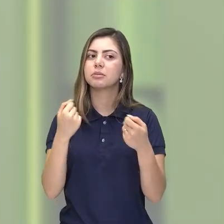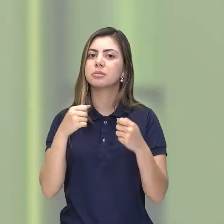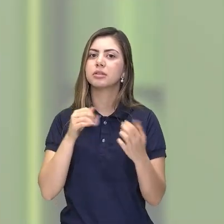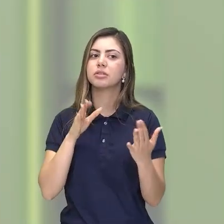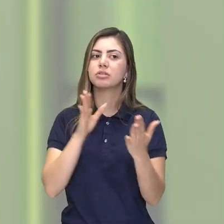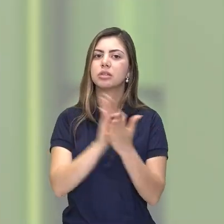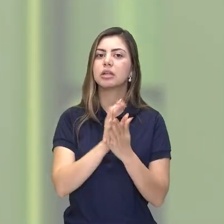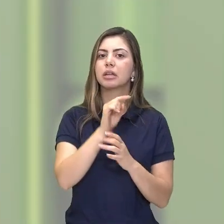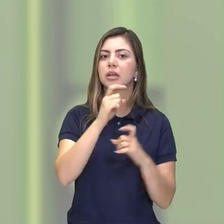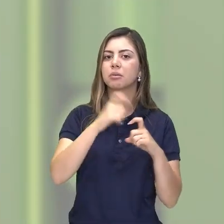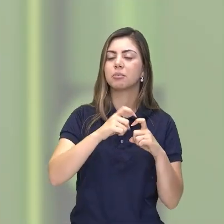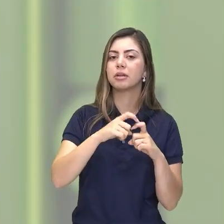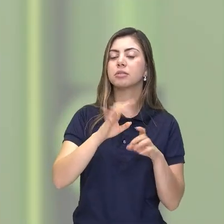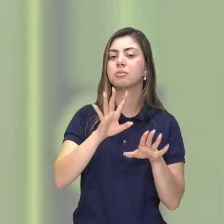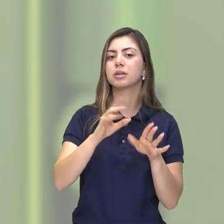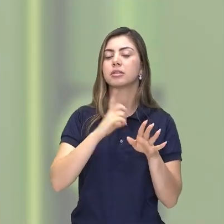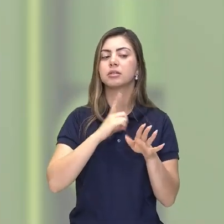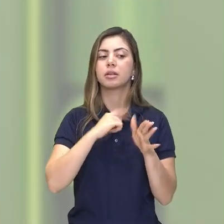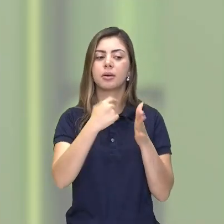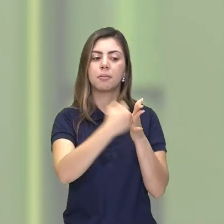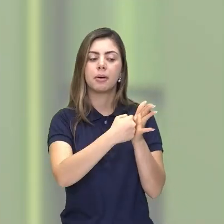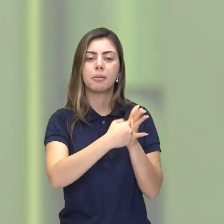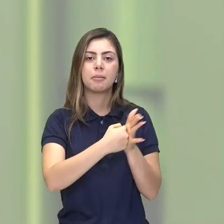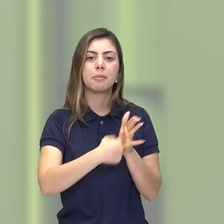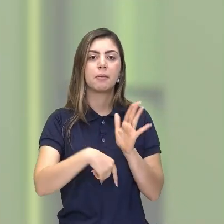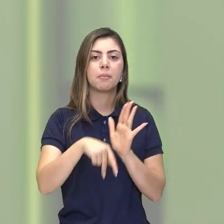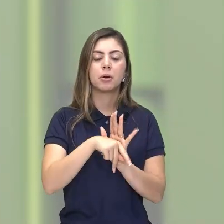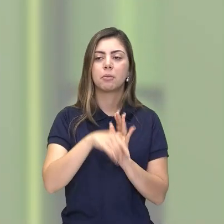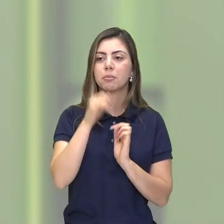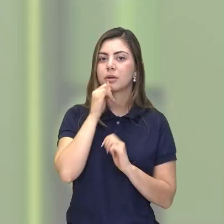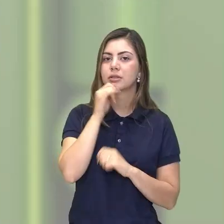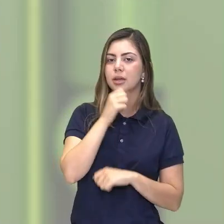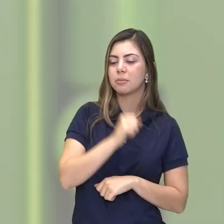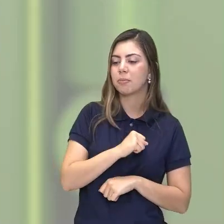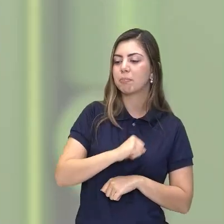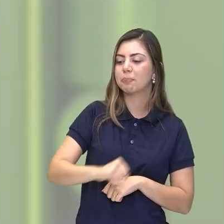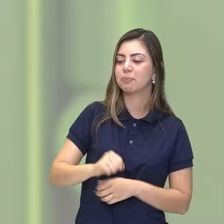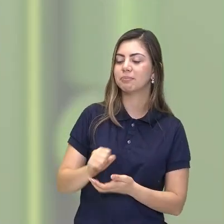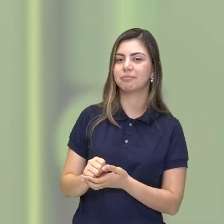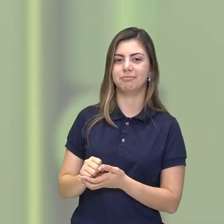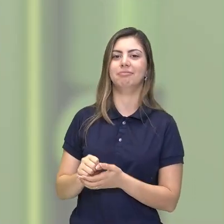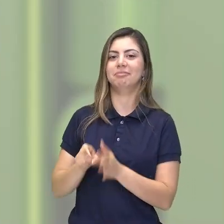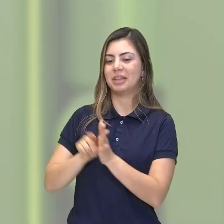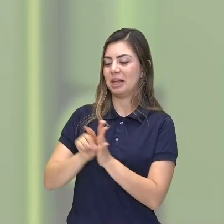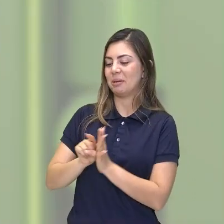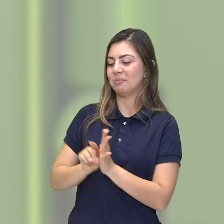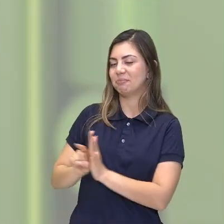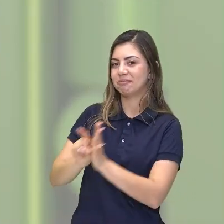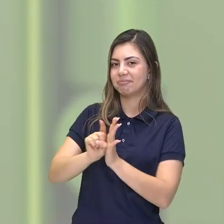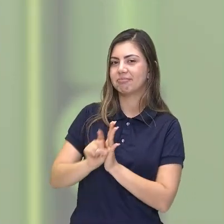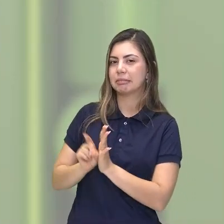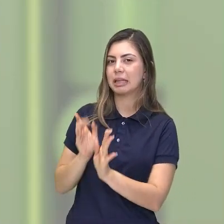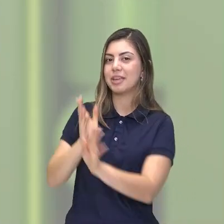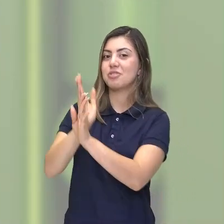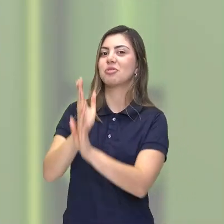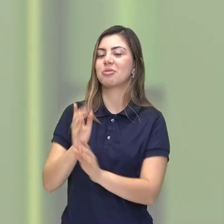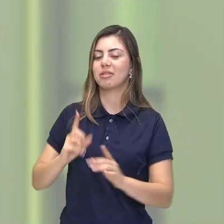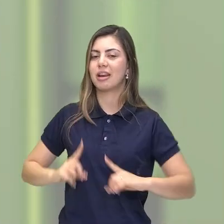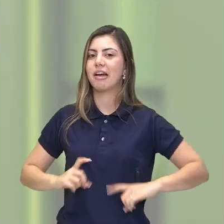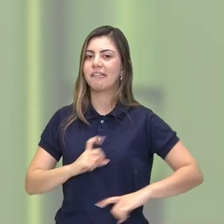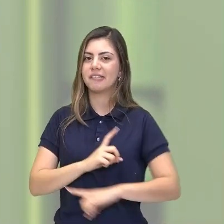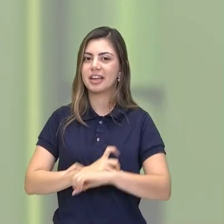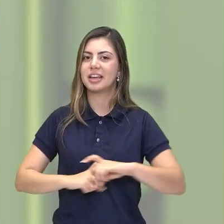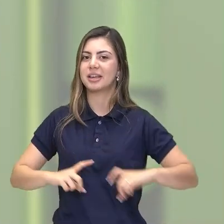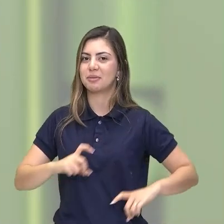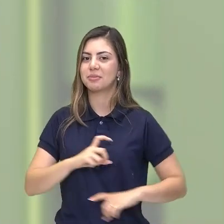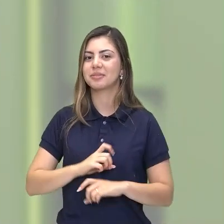médico, né? Existem exames específicos, exame de fezes, por exemplo, onde é detectado, né, o tipo de verme e a